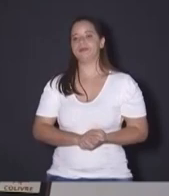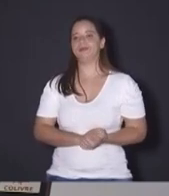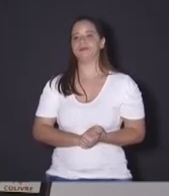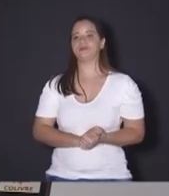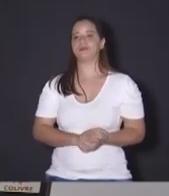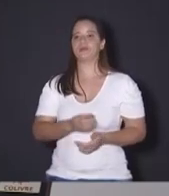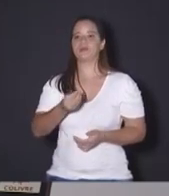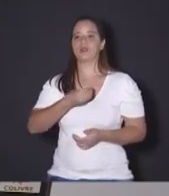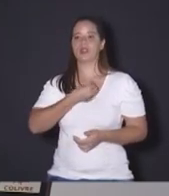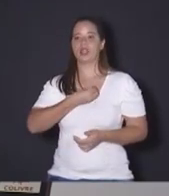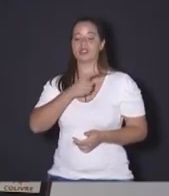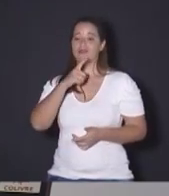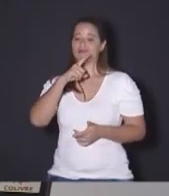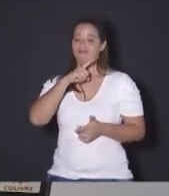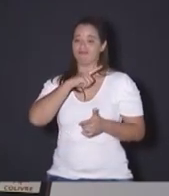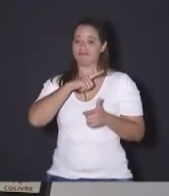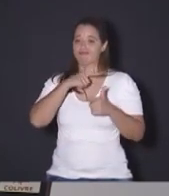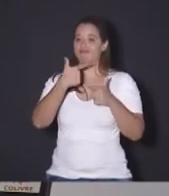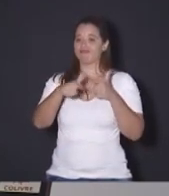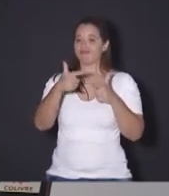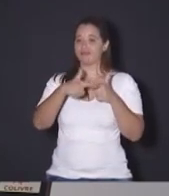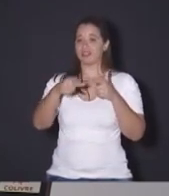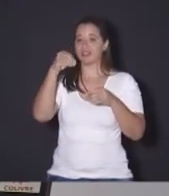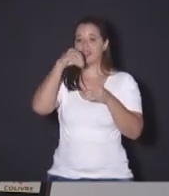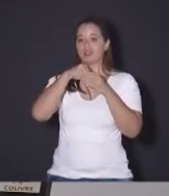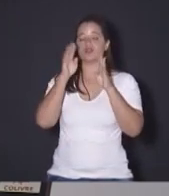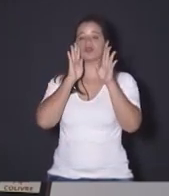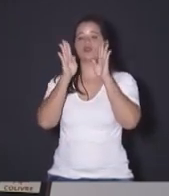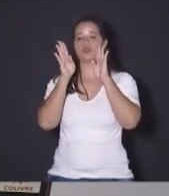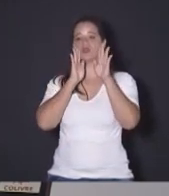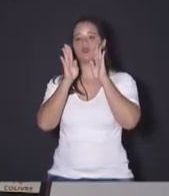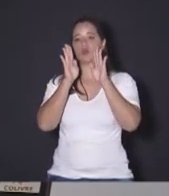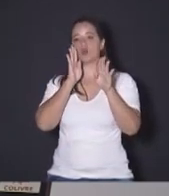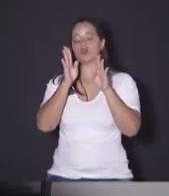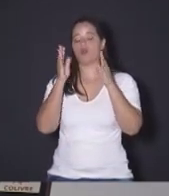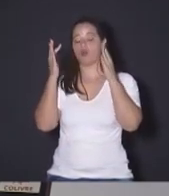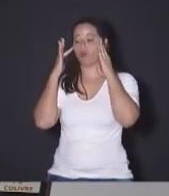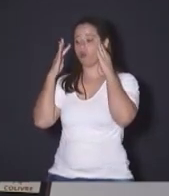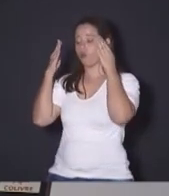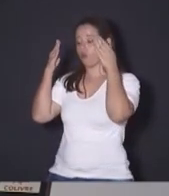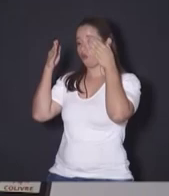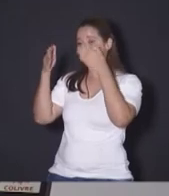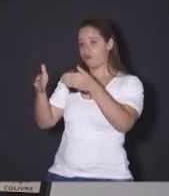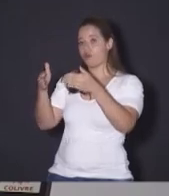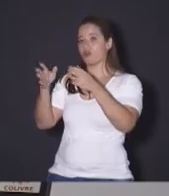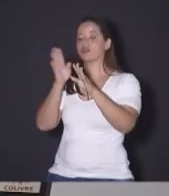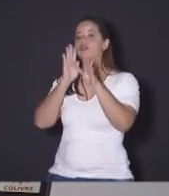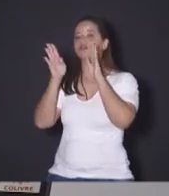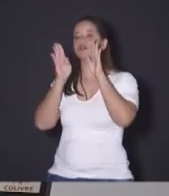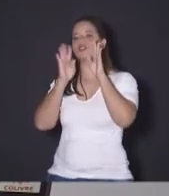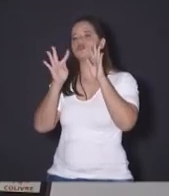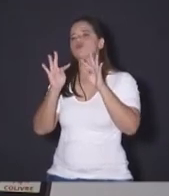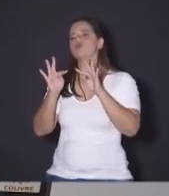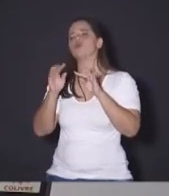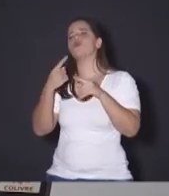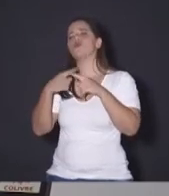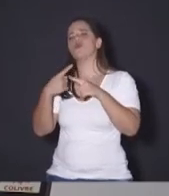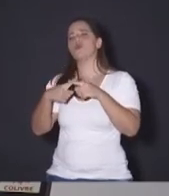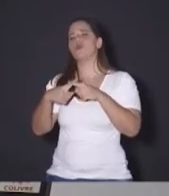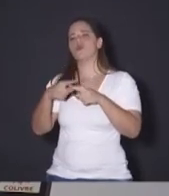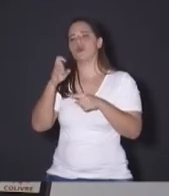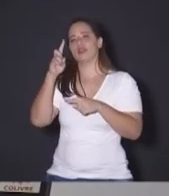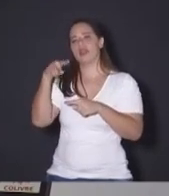existe um probleminha dentro do facebook eu vou me focar no facebook simplesmente porque